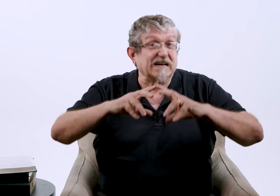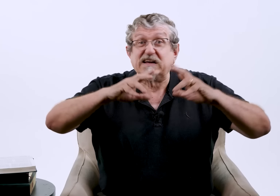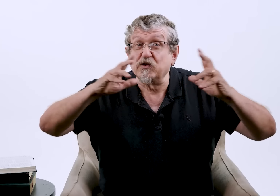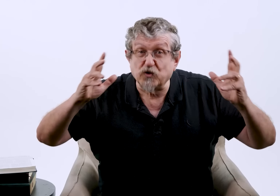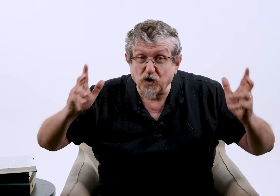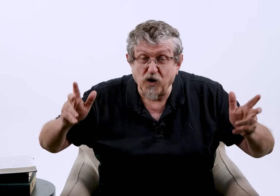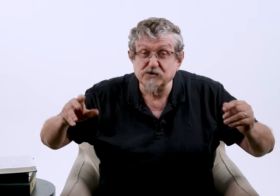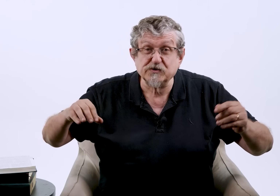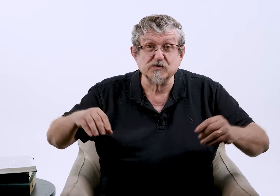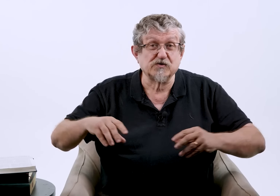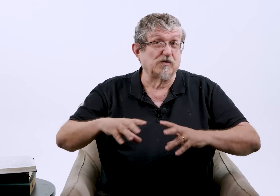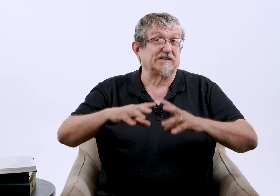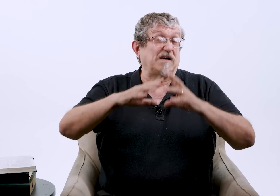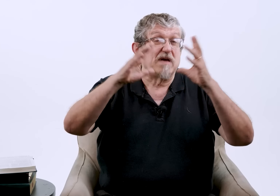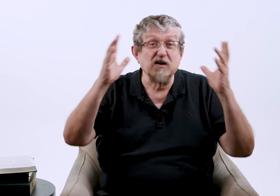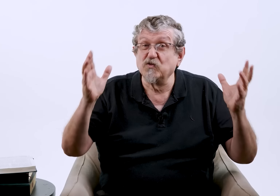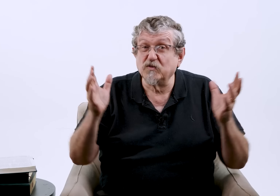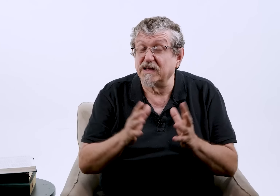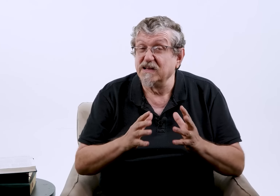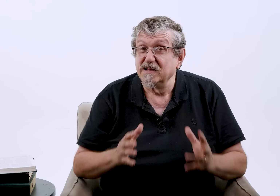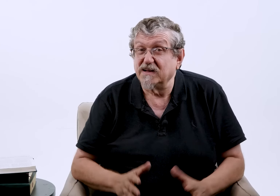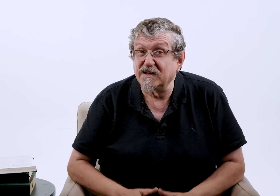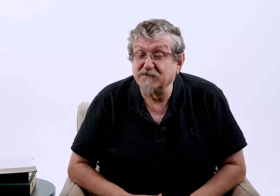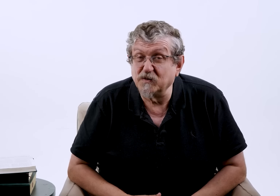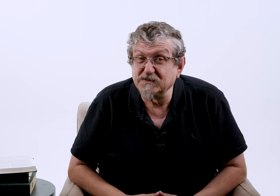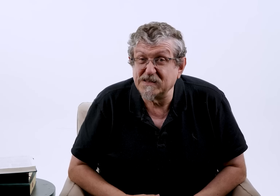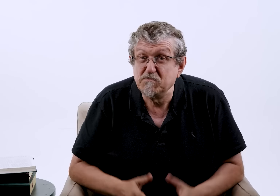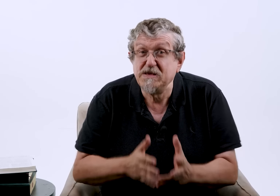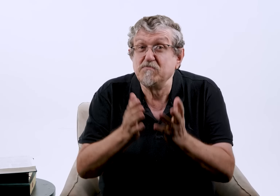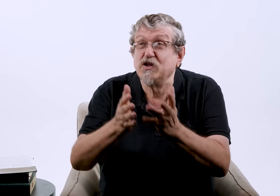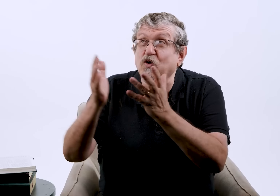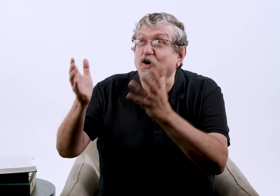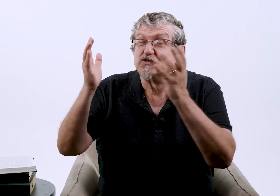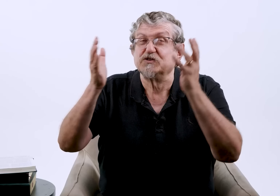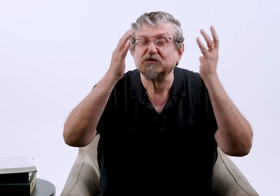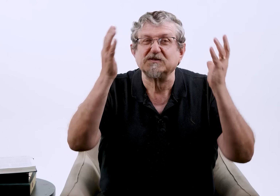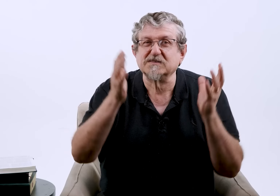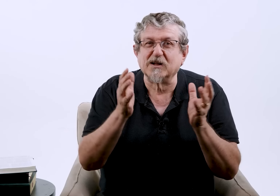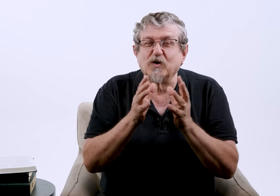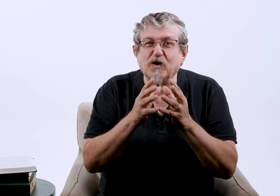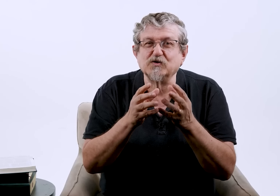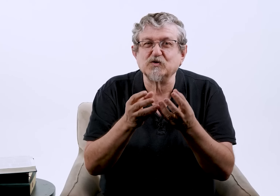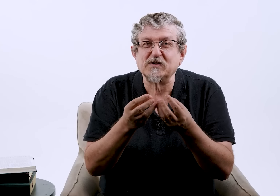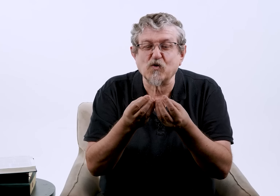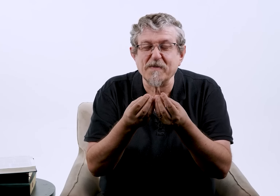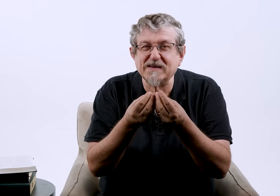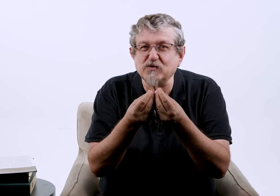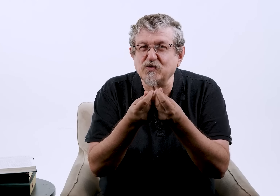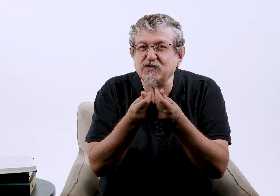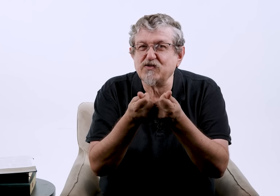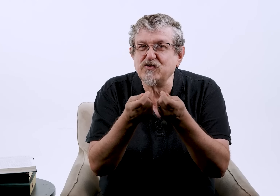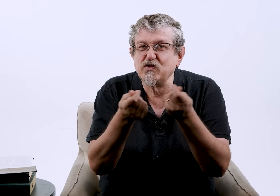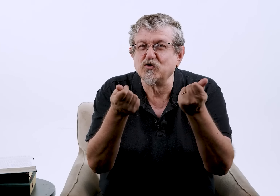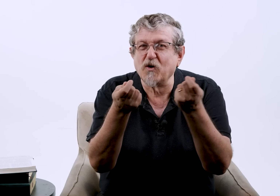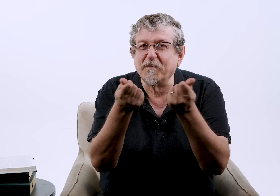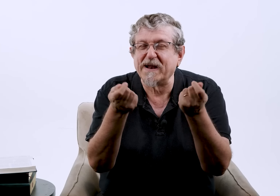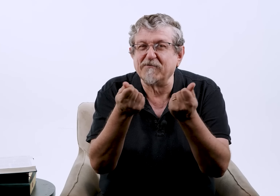chamar cristológicos ou até mesmo, né, vamos dizer, bibliológicos e escatológicos, mas como é que isso